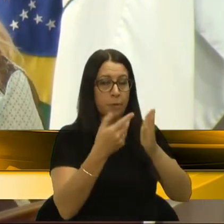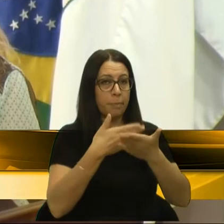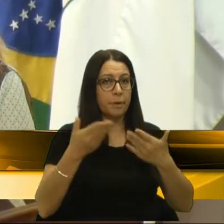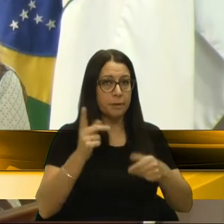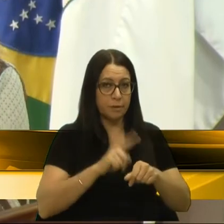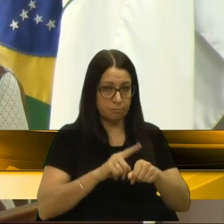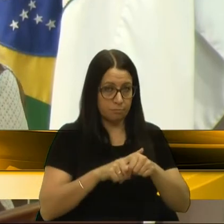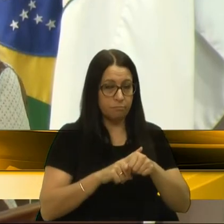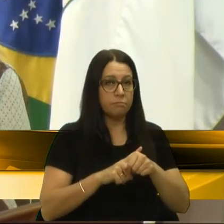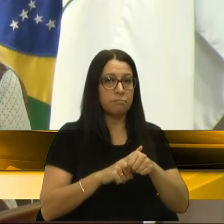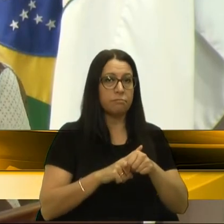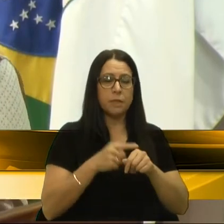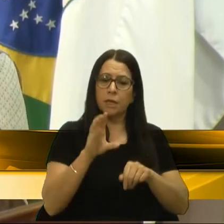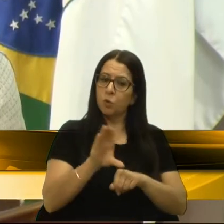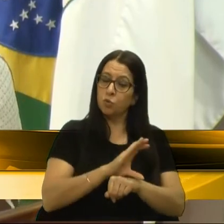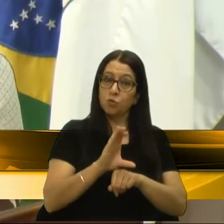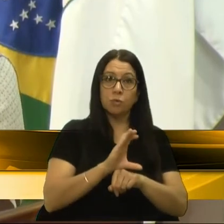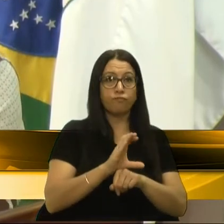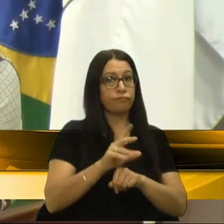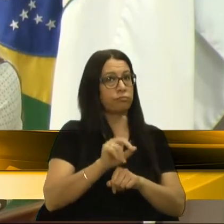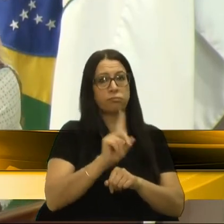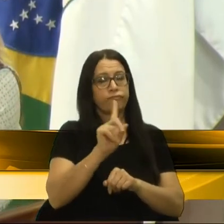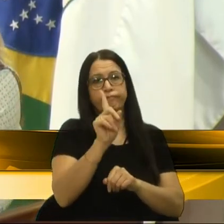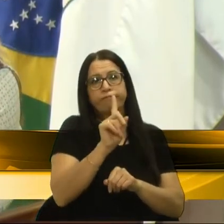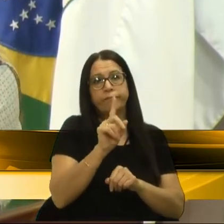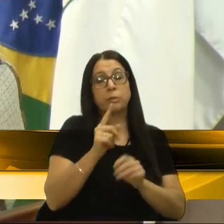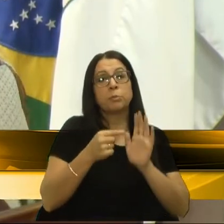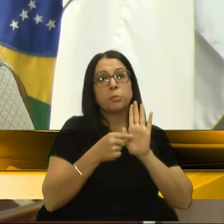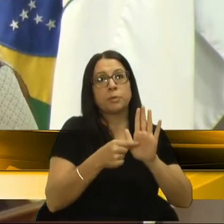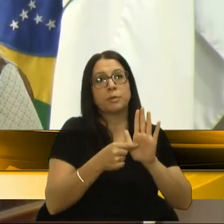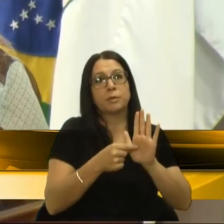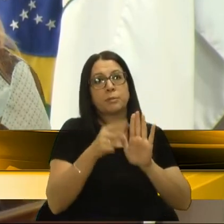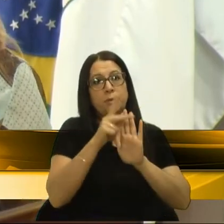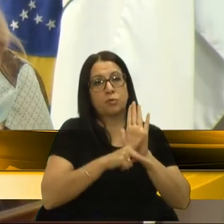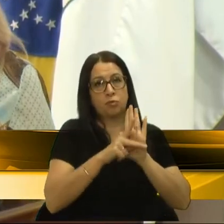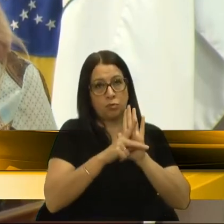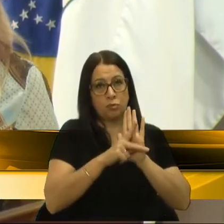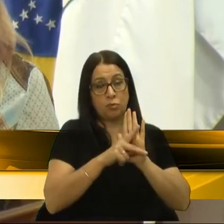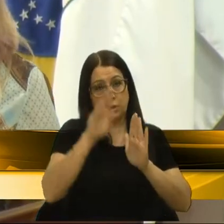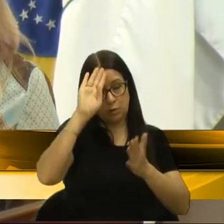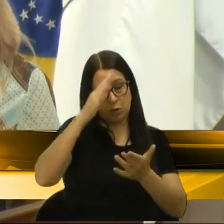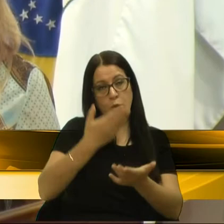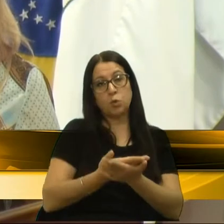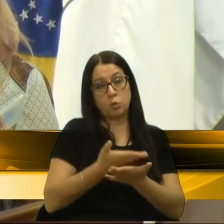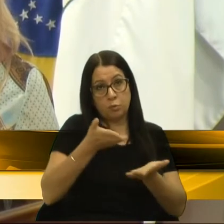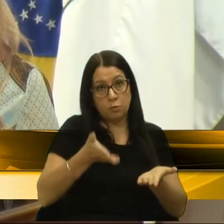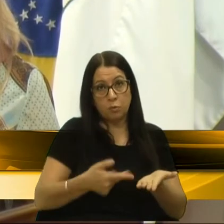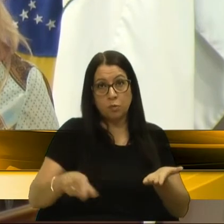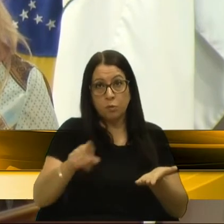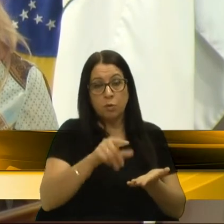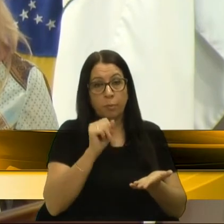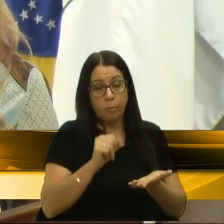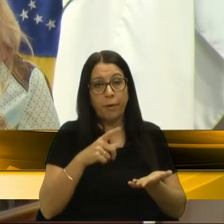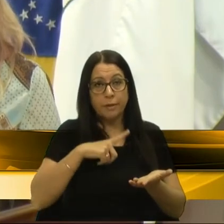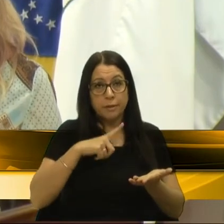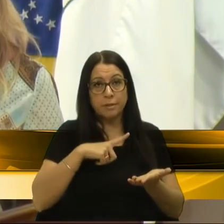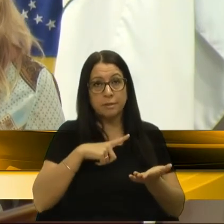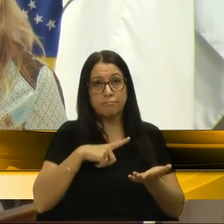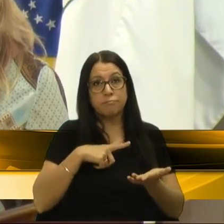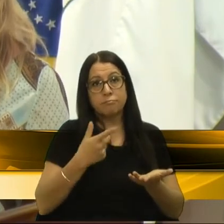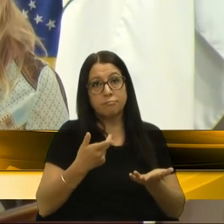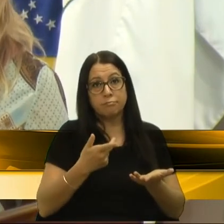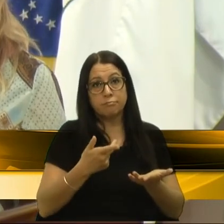tempo, né? Se ele é inconstitucional, então nem estou trazendo como projeto. E acreditando que agora a gente possa